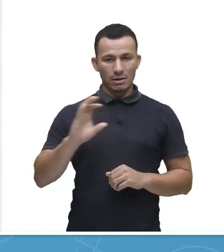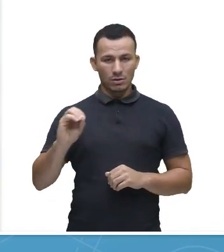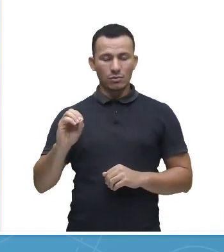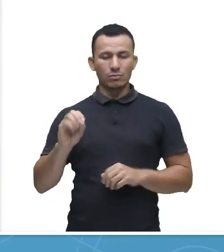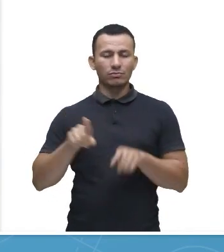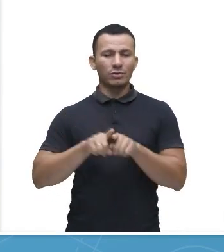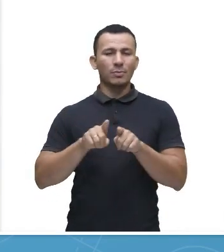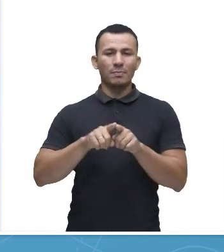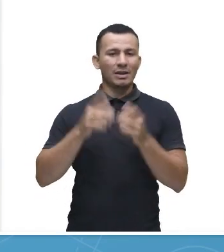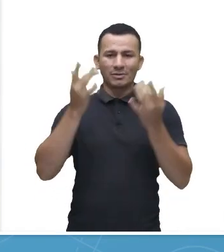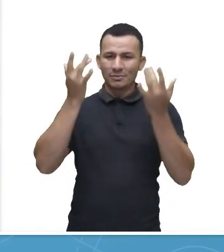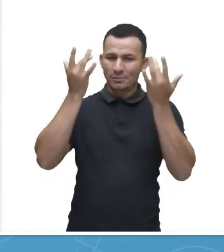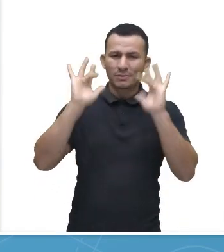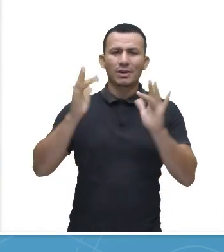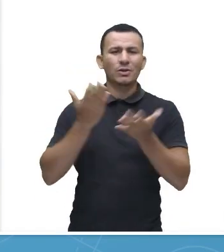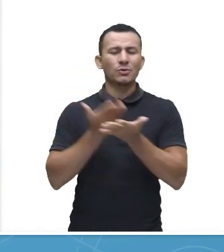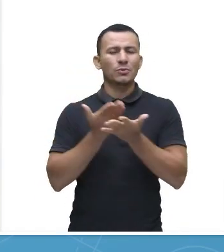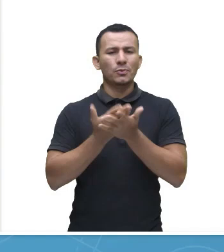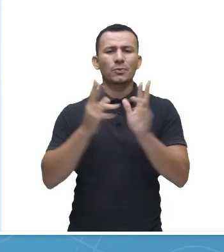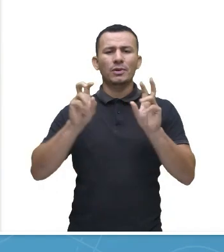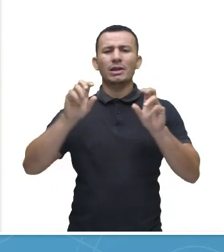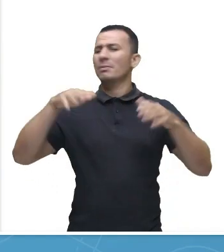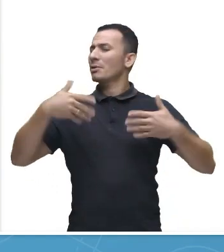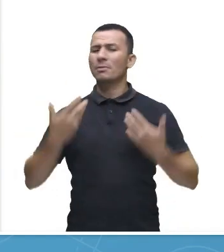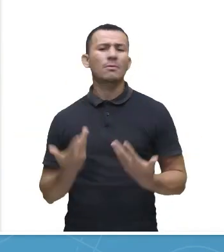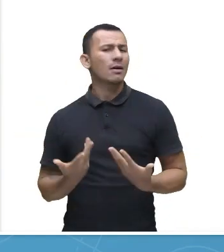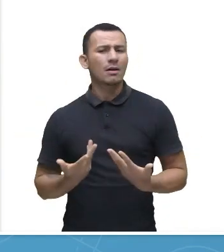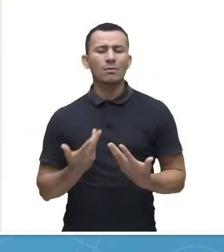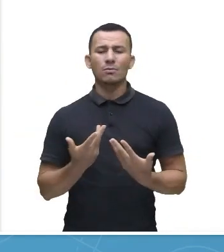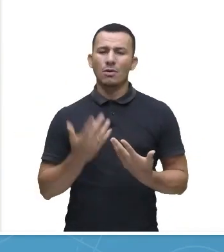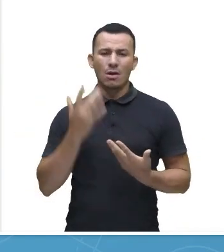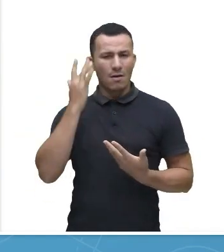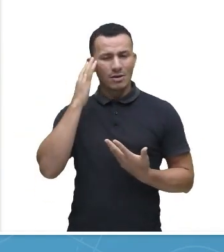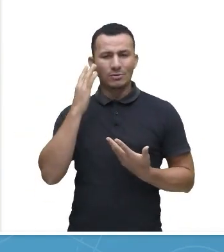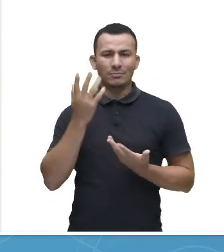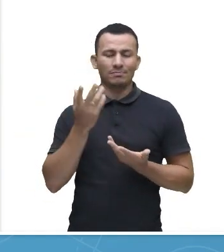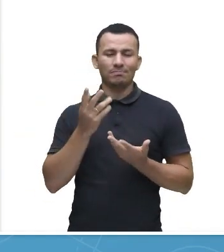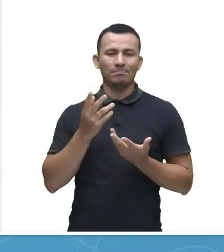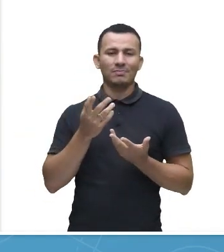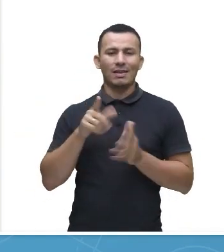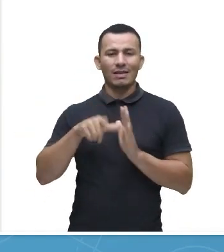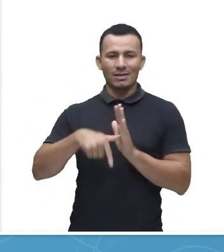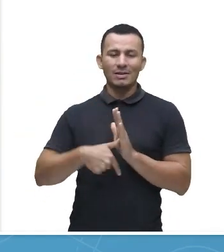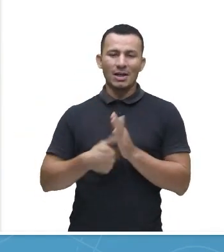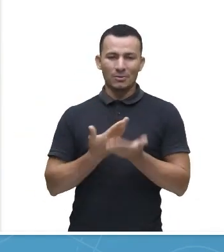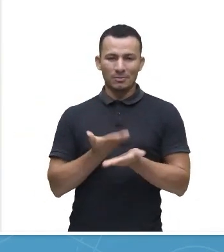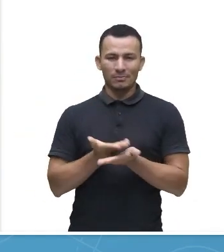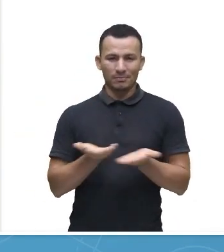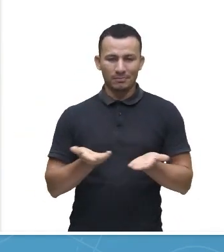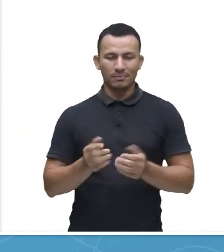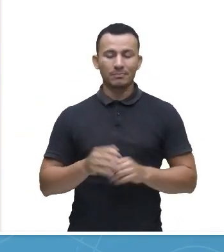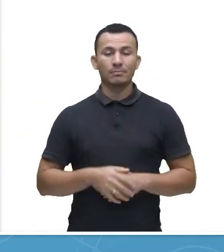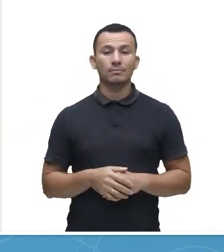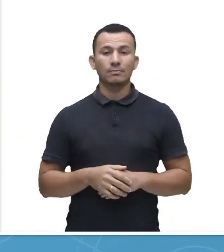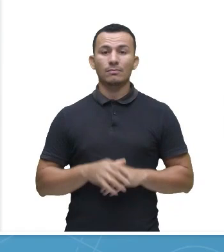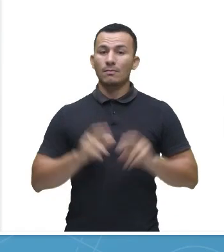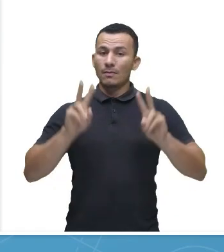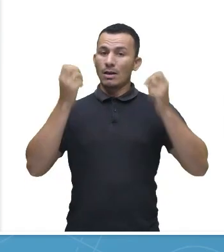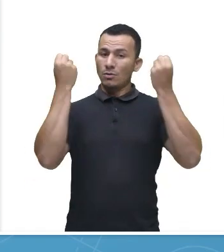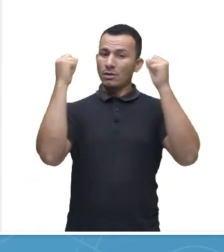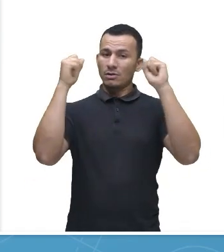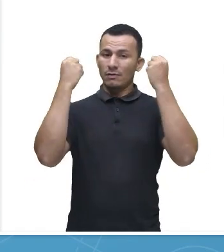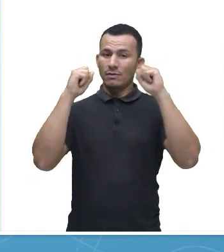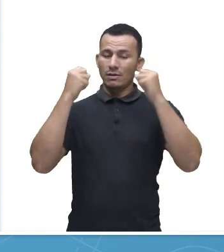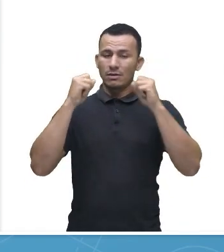Cássio não sabe que aula é essa, Cássio, né, deve ter entrado depois. Essa aula é de educação física, pessoal. Vitor